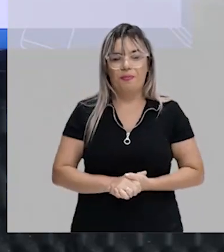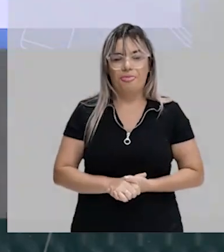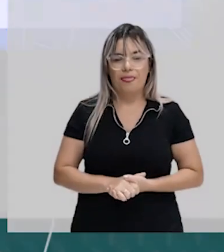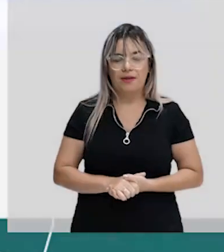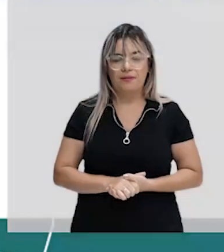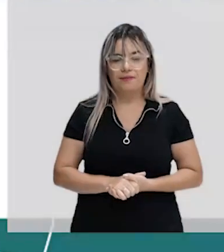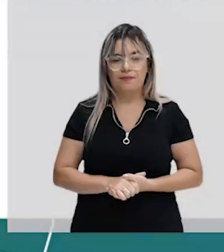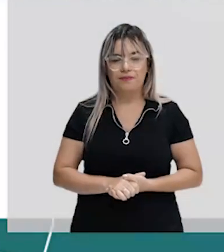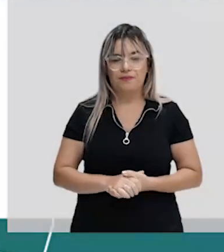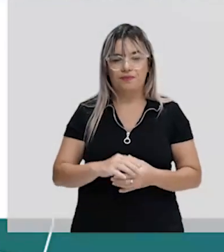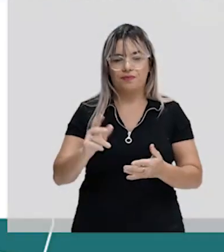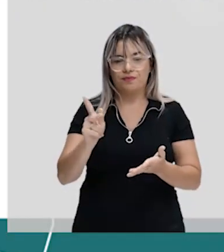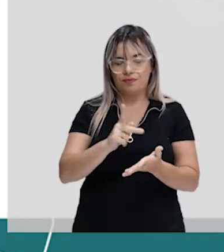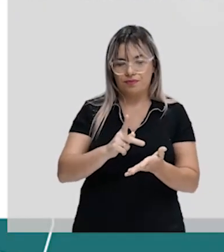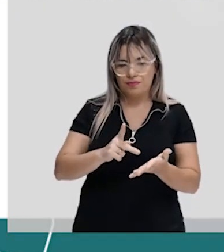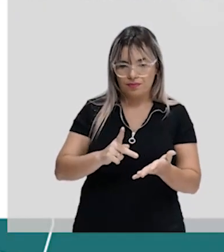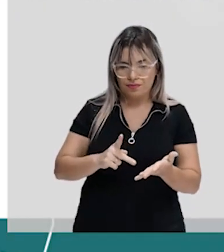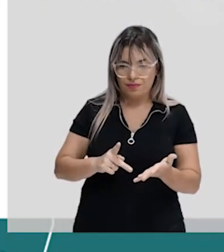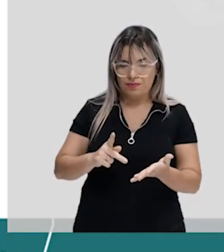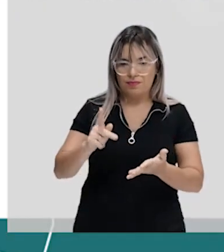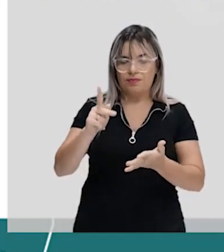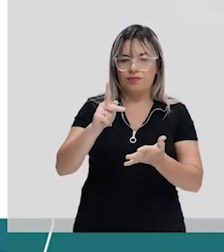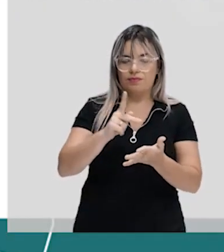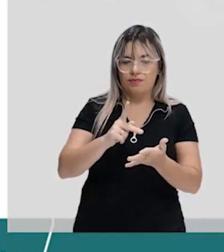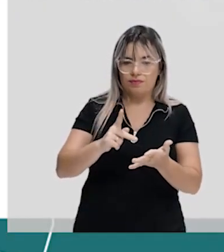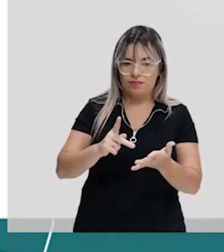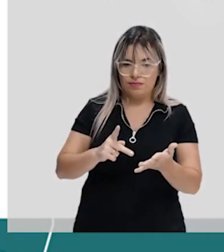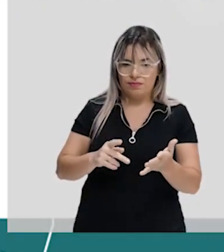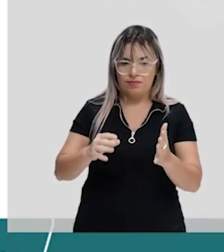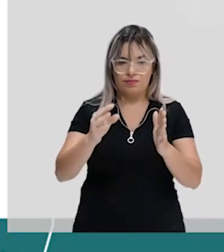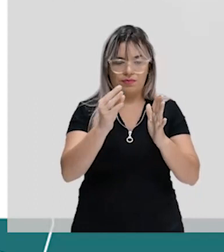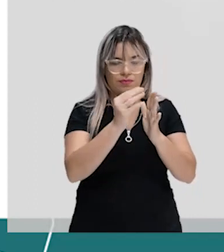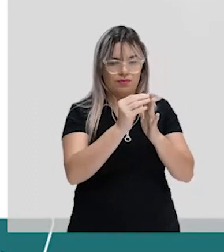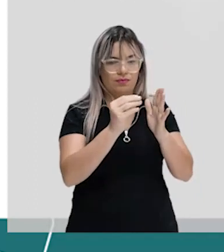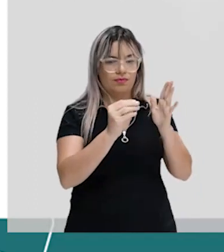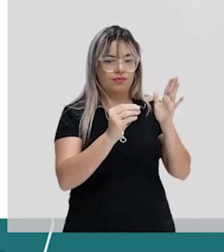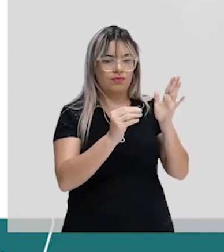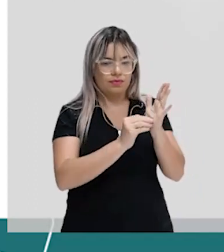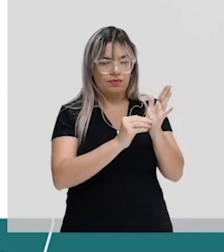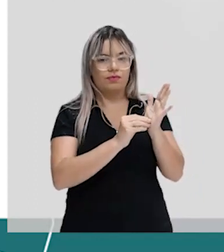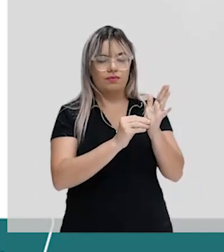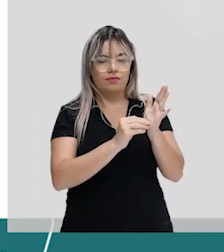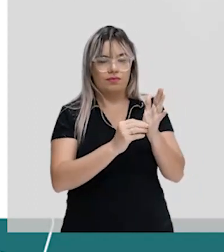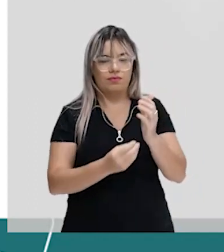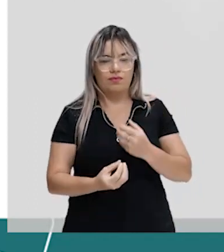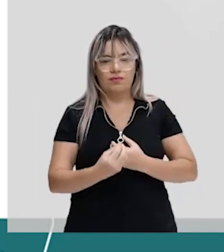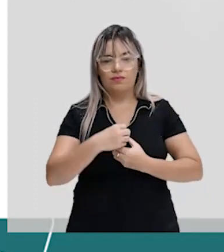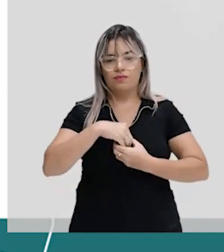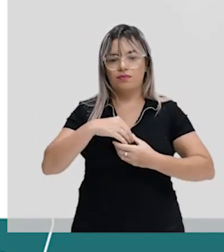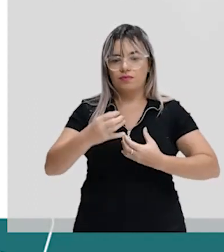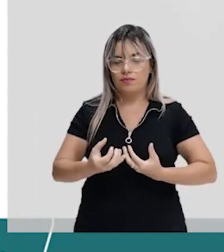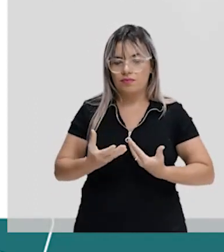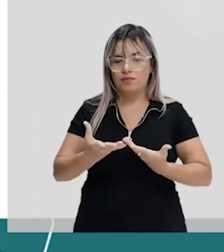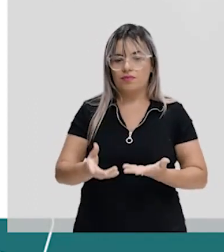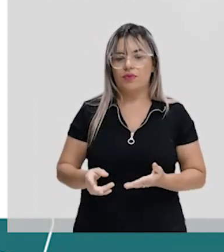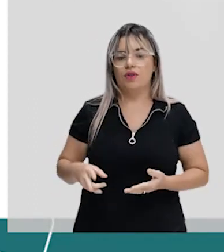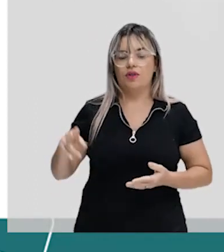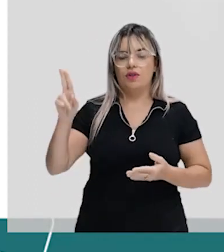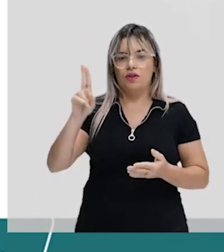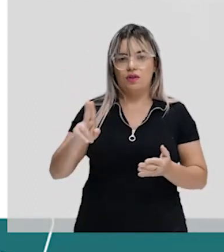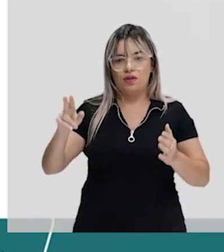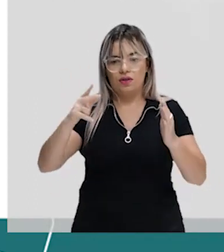Bom, a poesia, já sabemos que poesia é aquele conteúdo dentro do poema Poesia parnasiana utilizava o vocabulário o